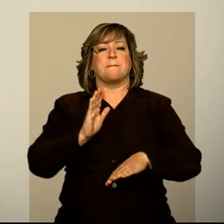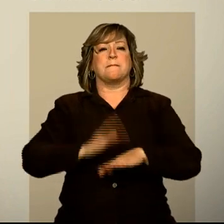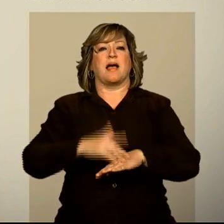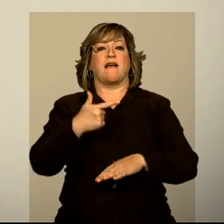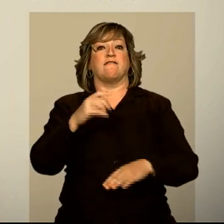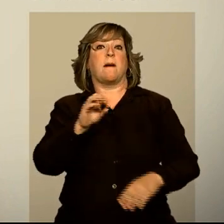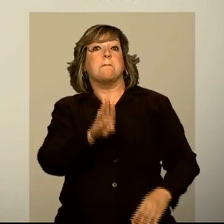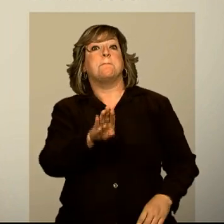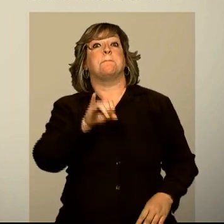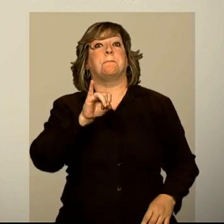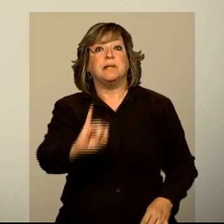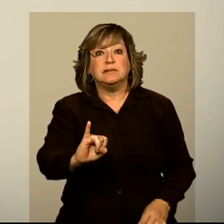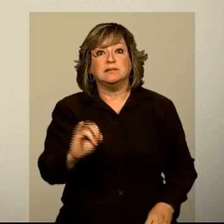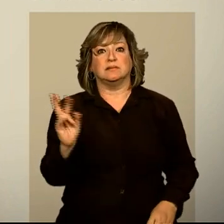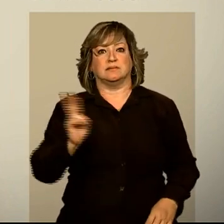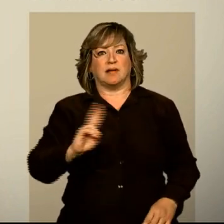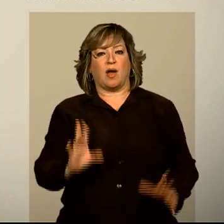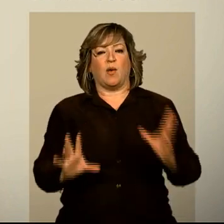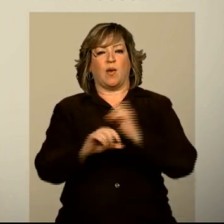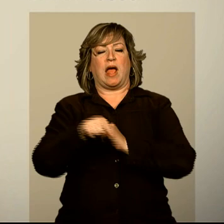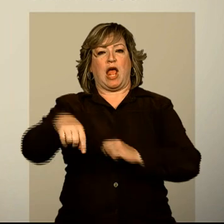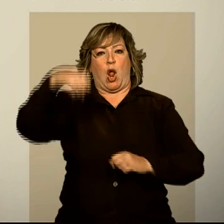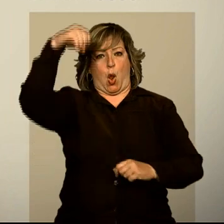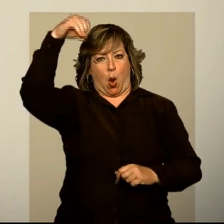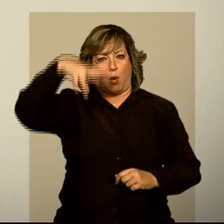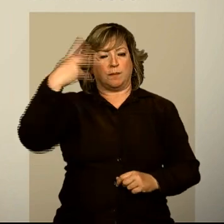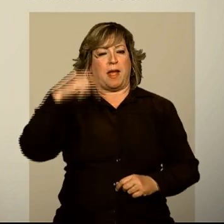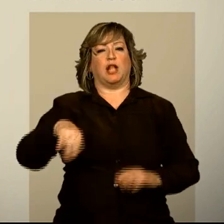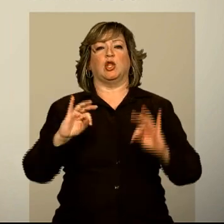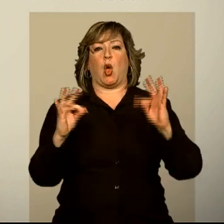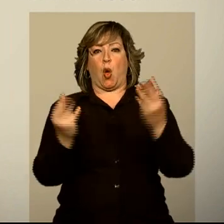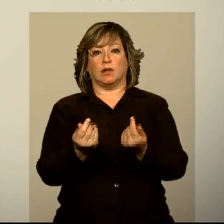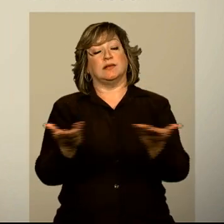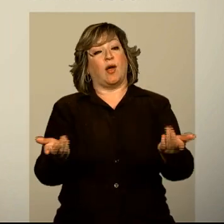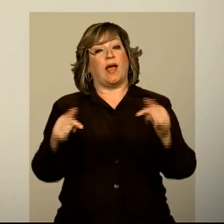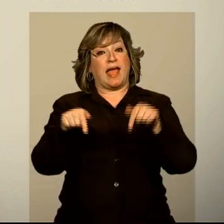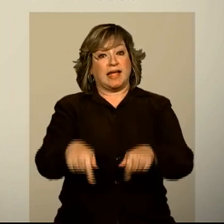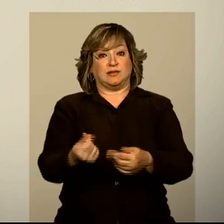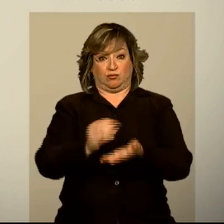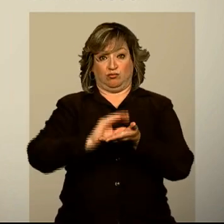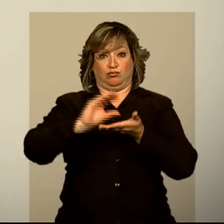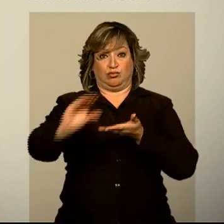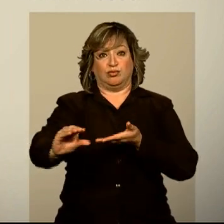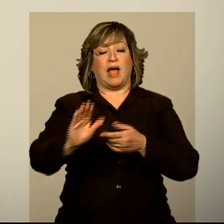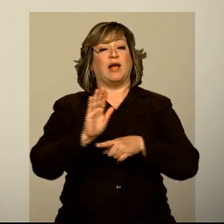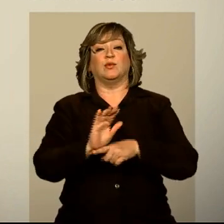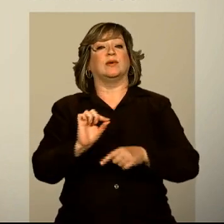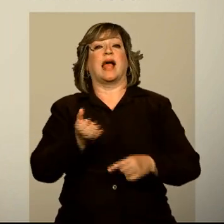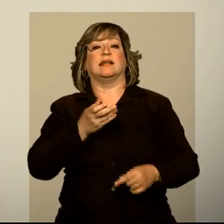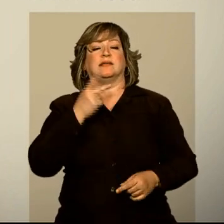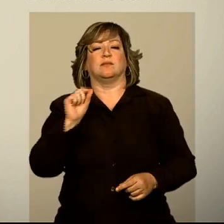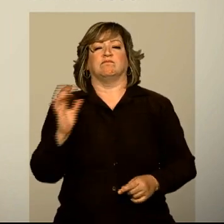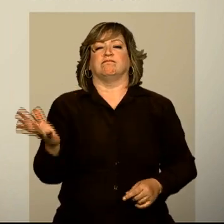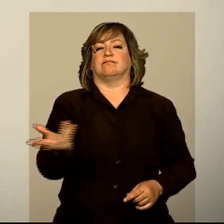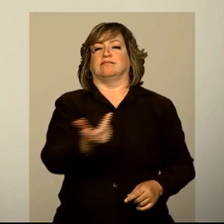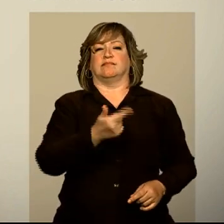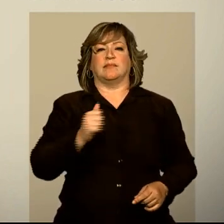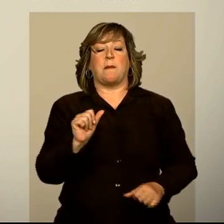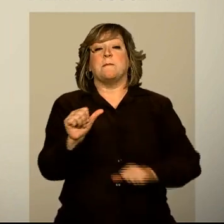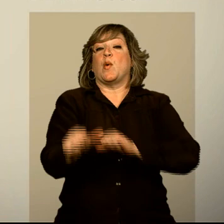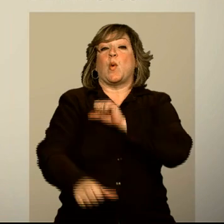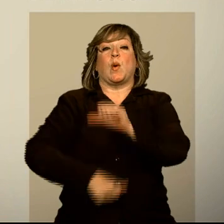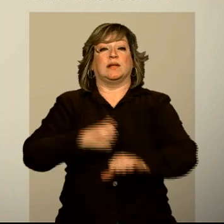de 20 bilhões de reais no luz para todos pois é Luciano Esse investimento significa uma extraordinária